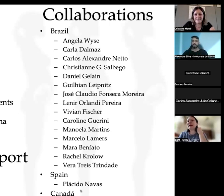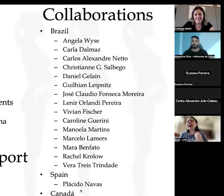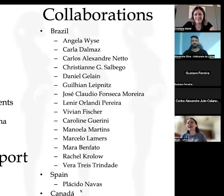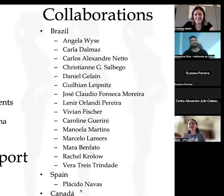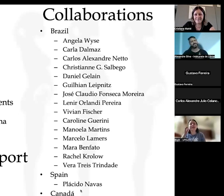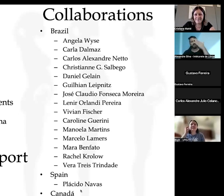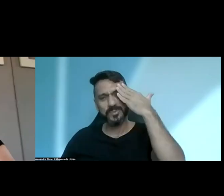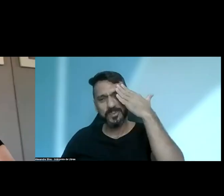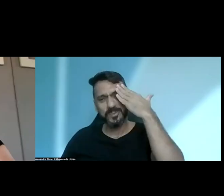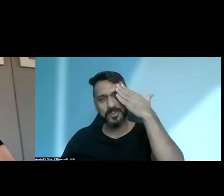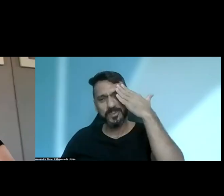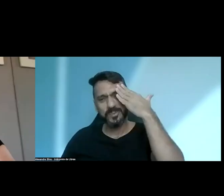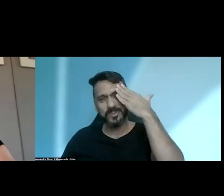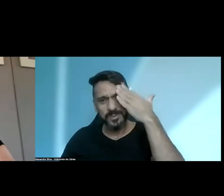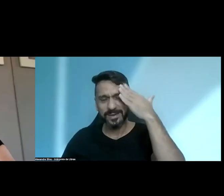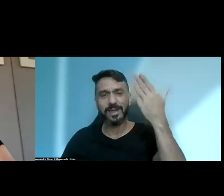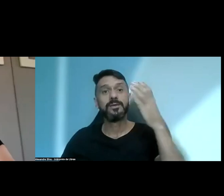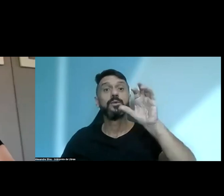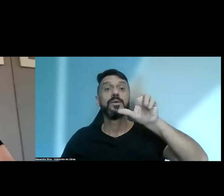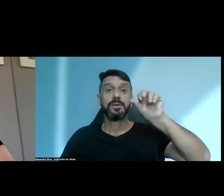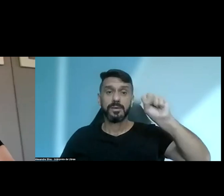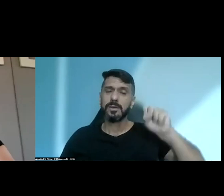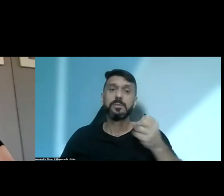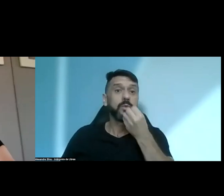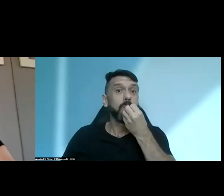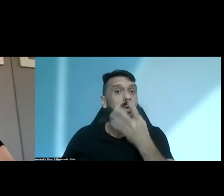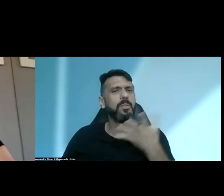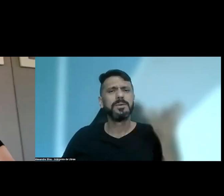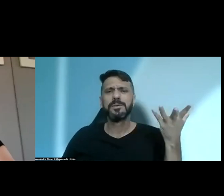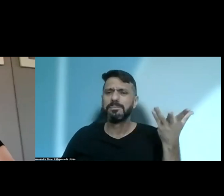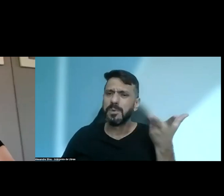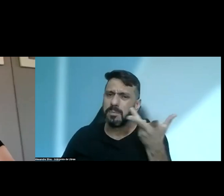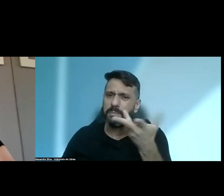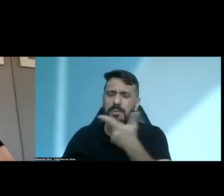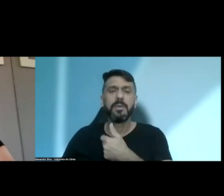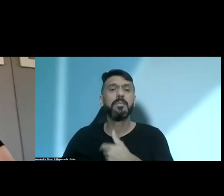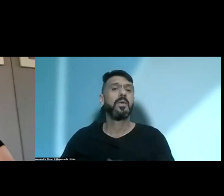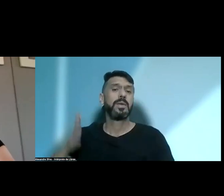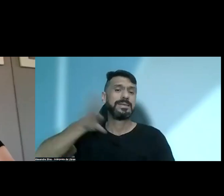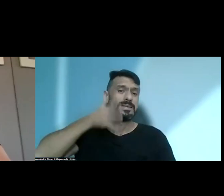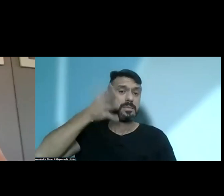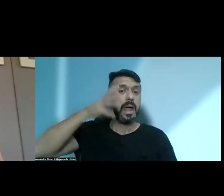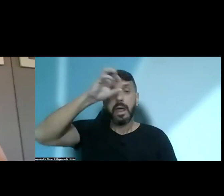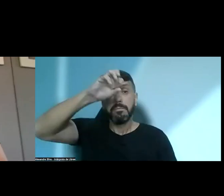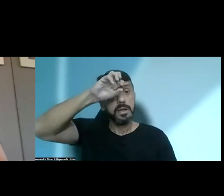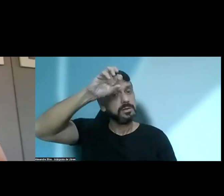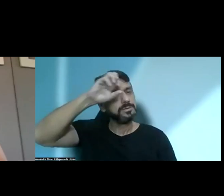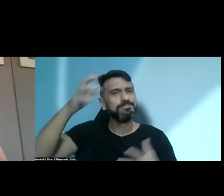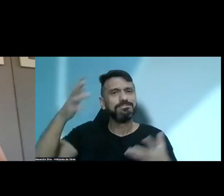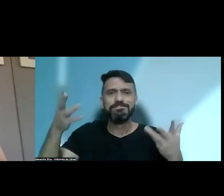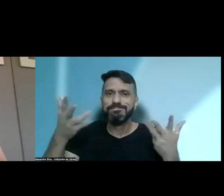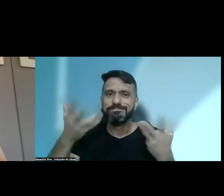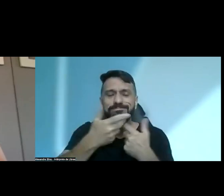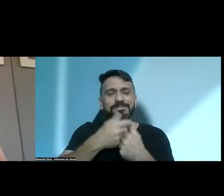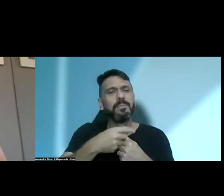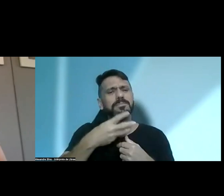Muito obrigada, Cris. Excelente, muito bom mesmo o seminário. Aprendi muito. Que bom.